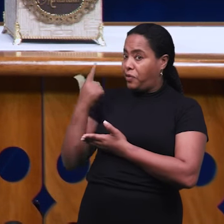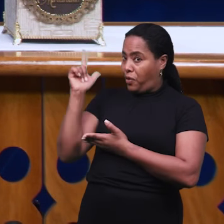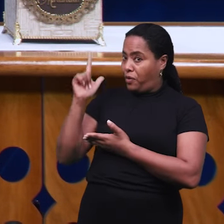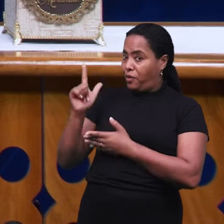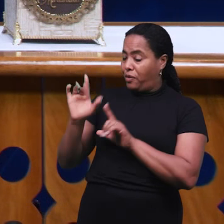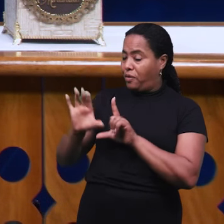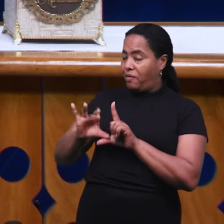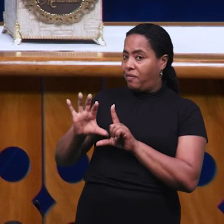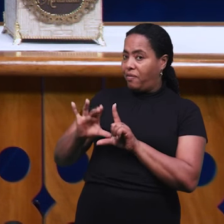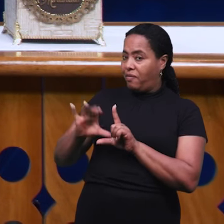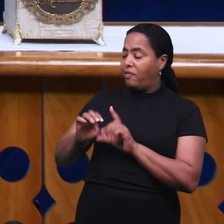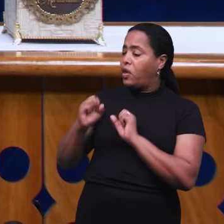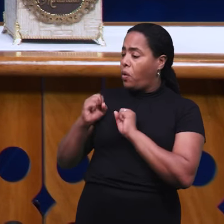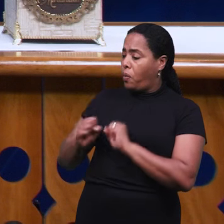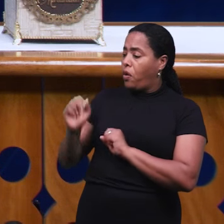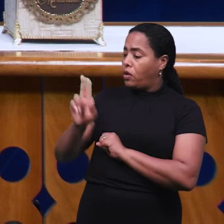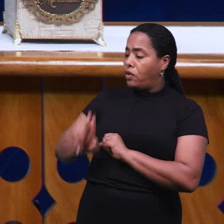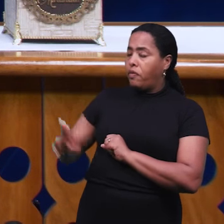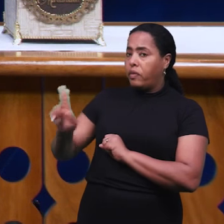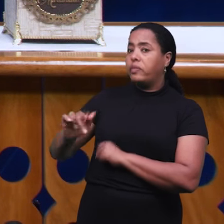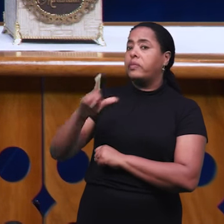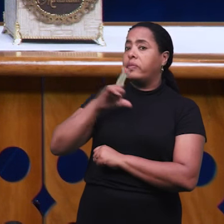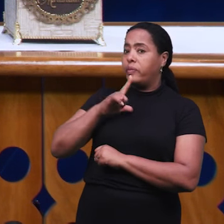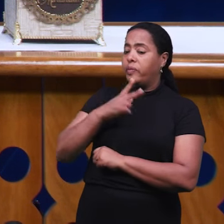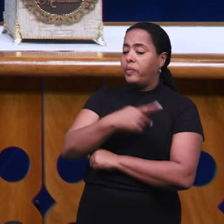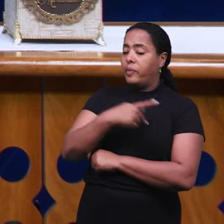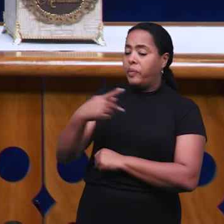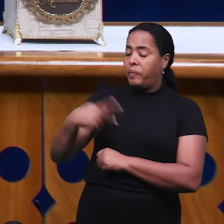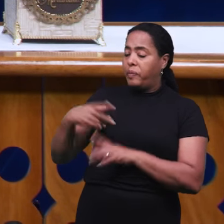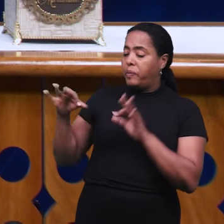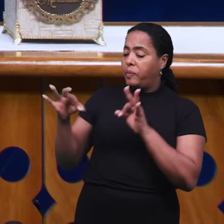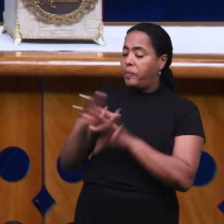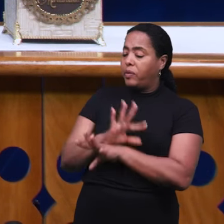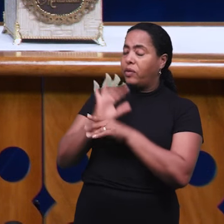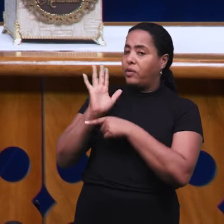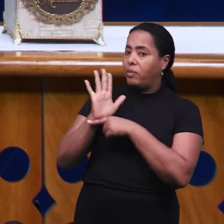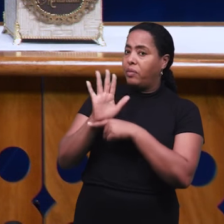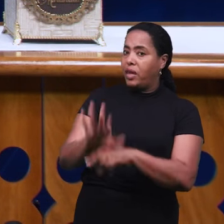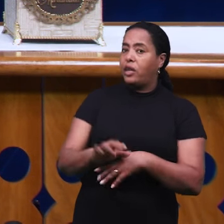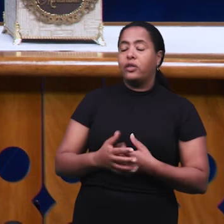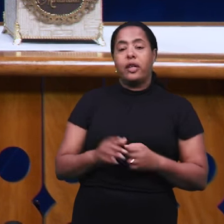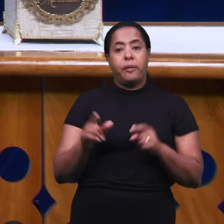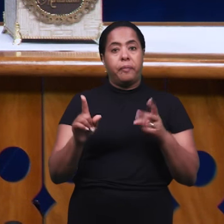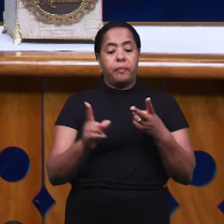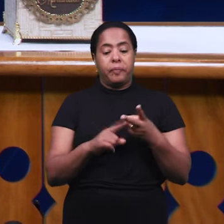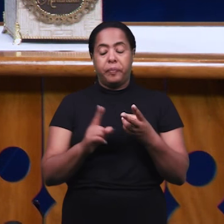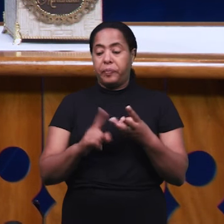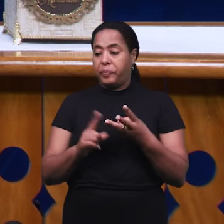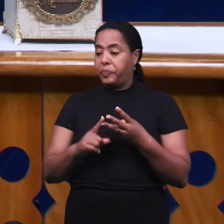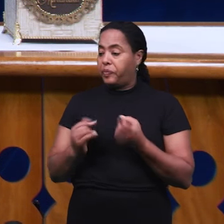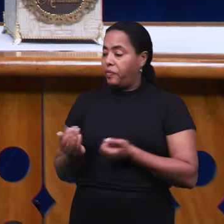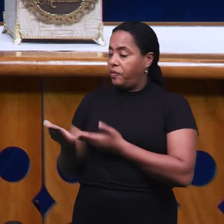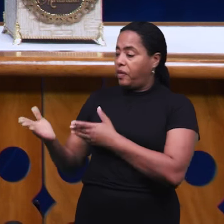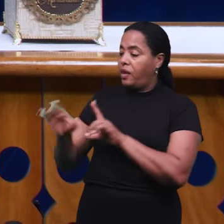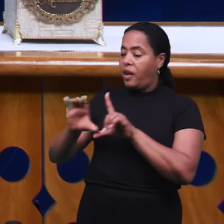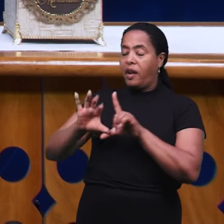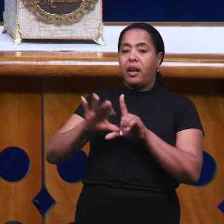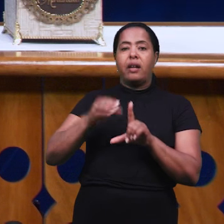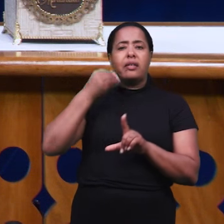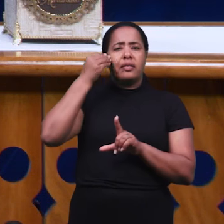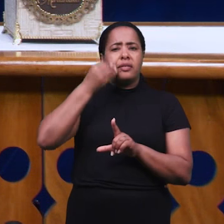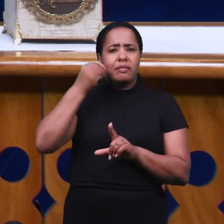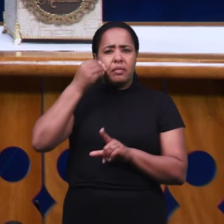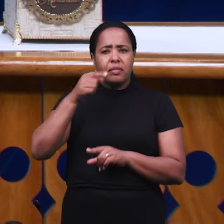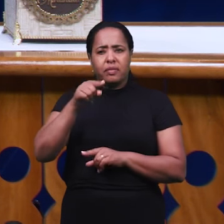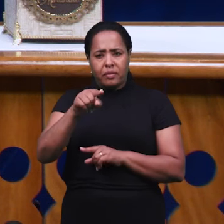Code, você vai poder ligar e ter pastores à sua disposição e também um QR Code para aqueles que querem enviar experiências